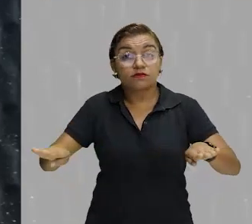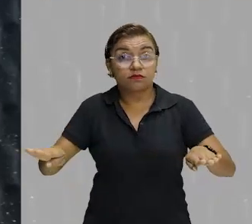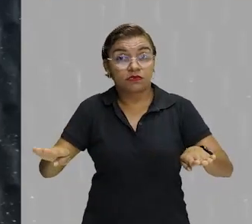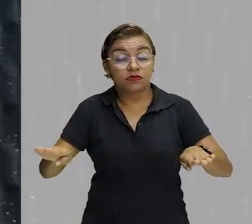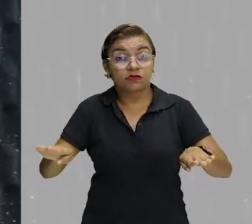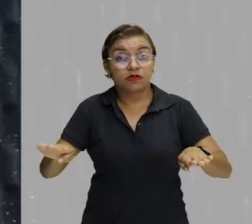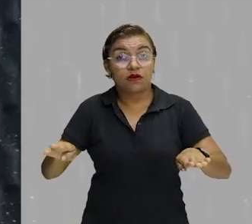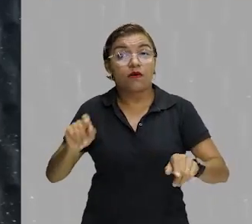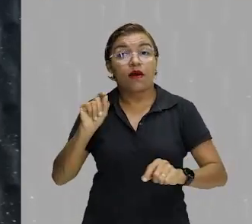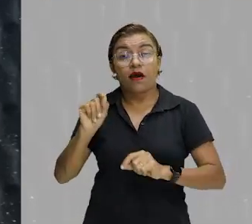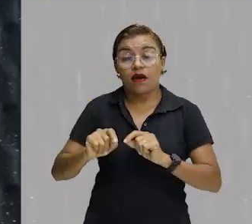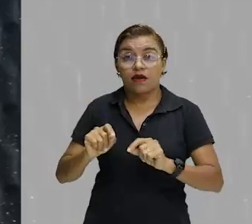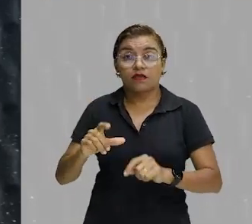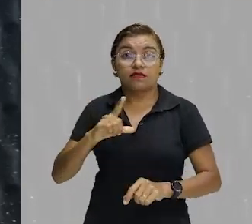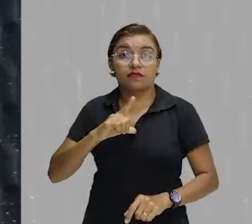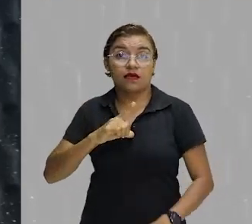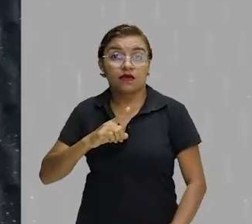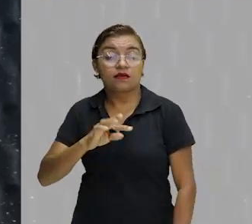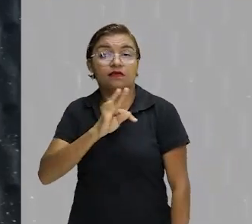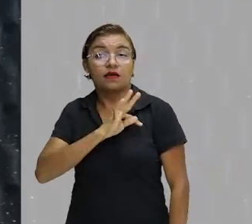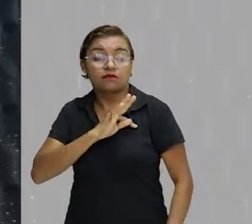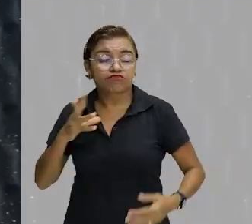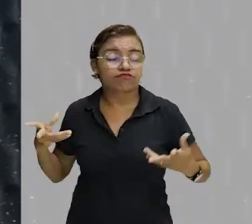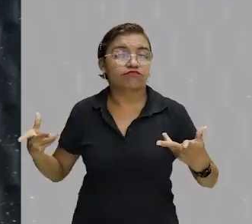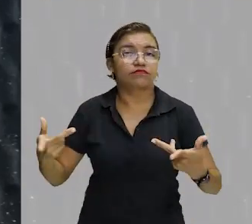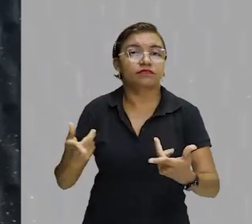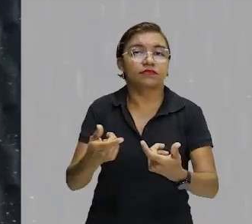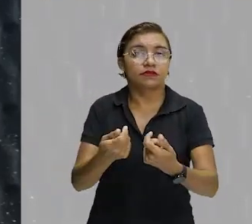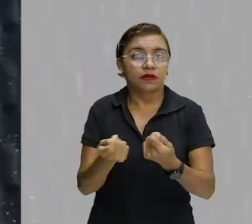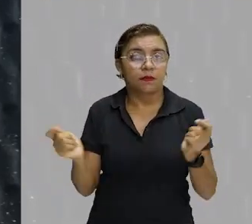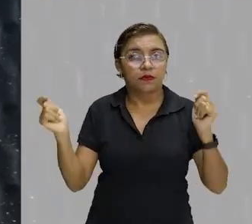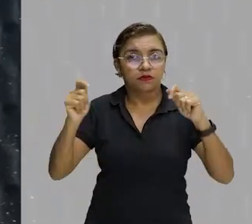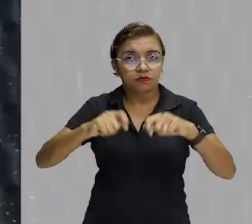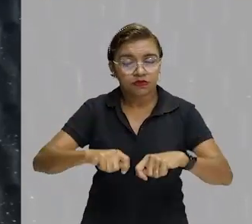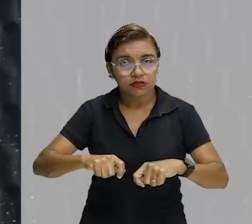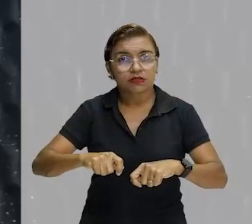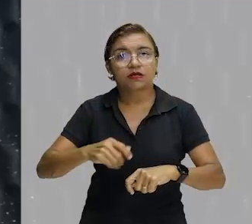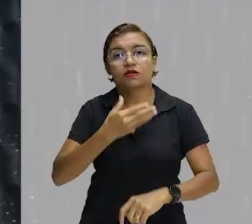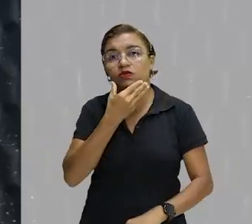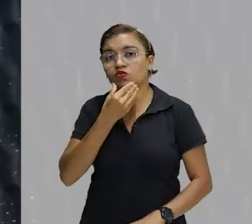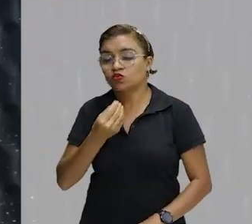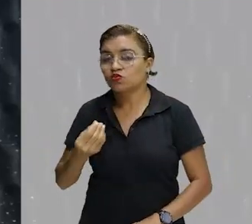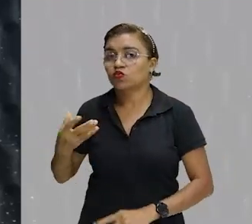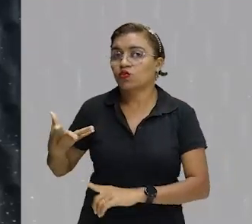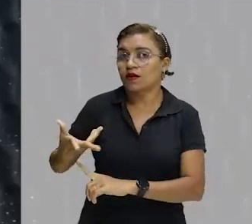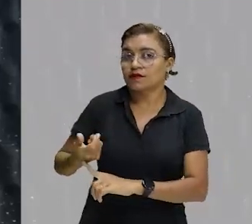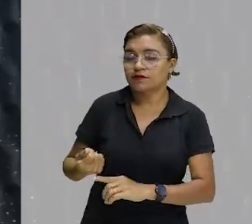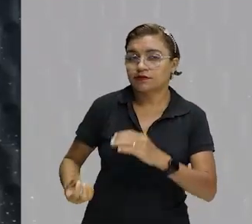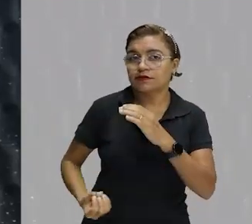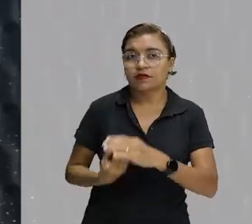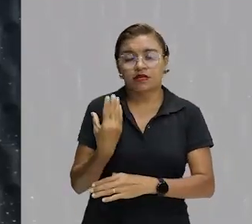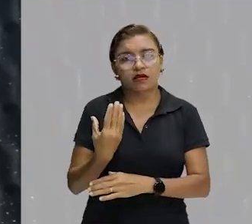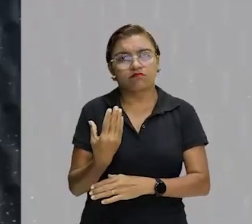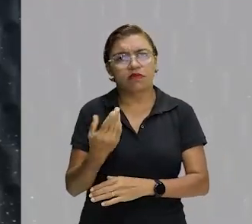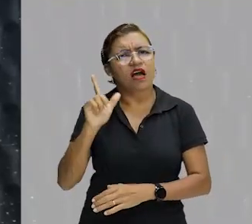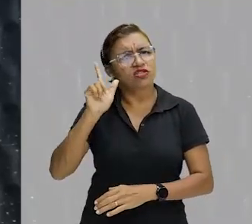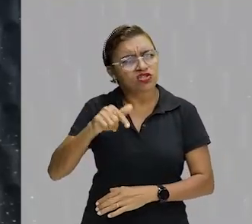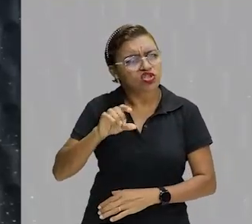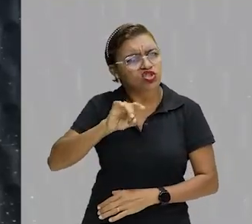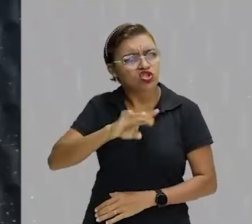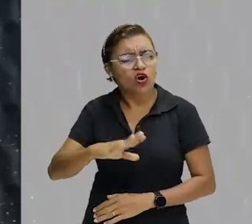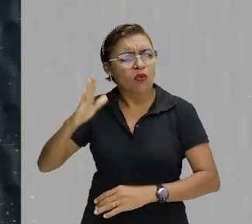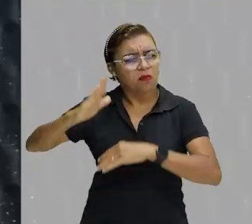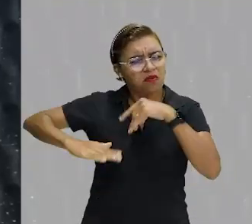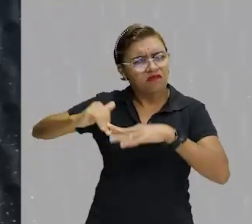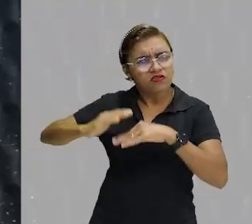das técnicas, das possibilidades que o artista tem para criar. E você não precisa ser um artista profissional para